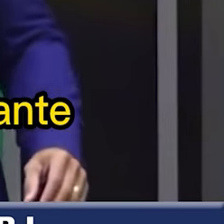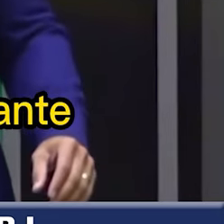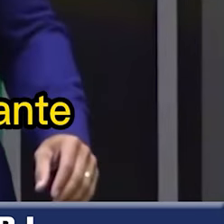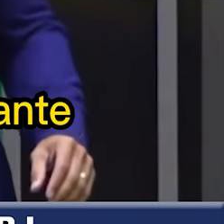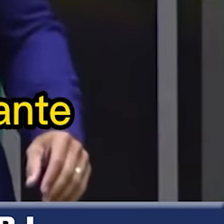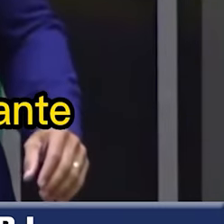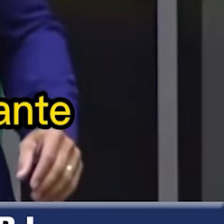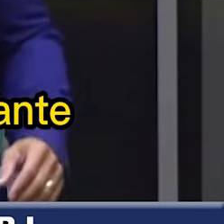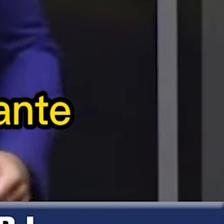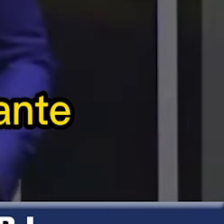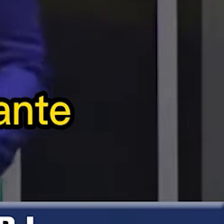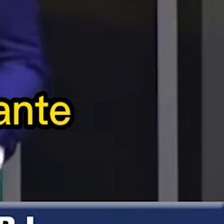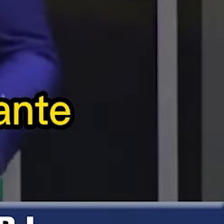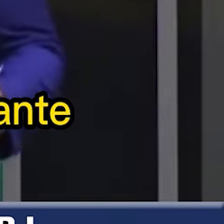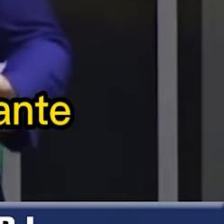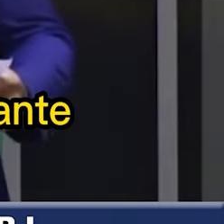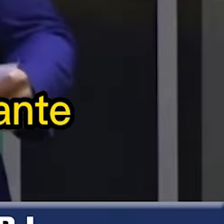Bom,